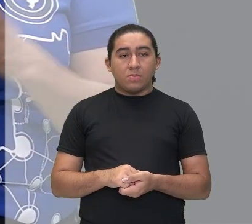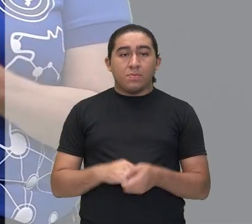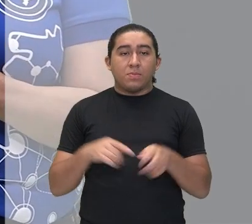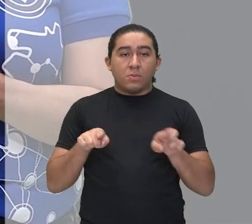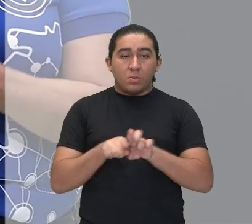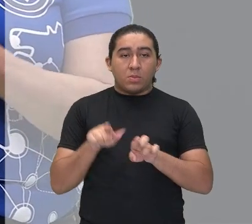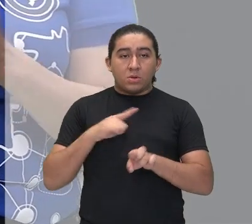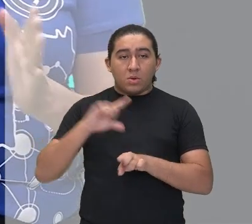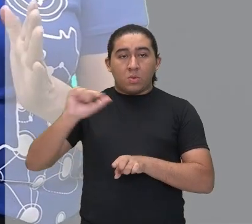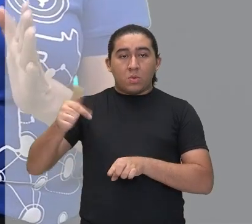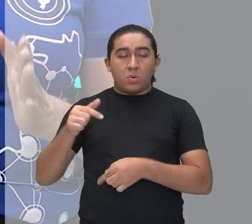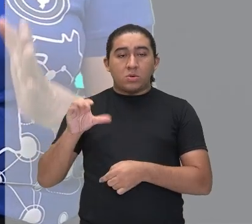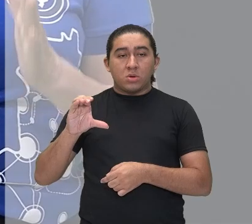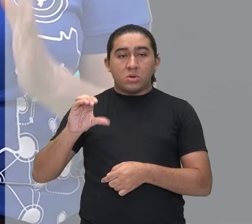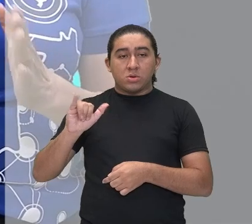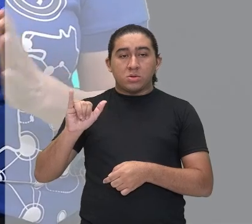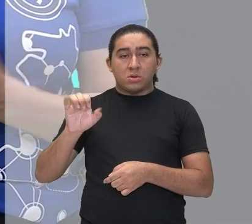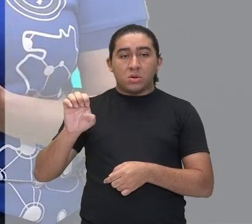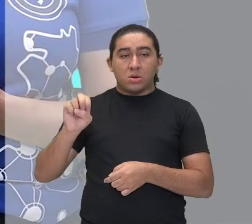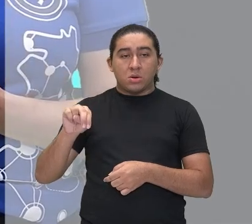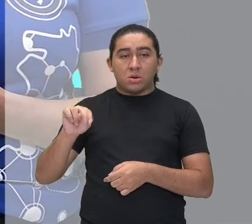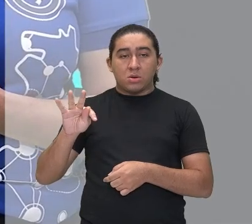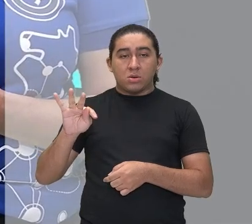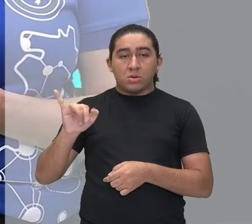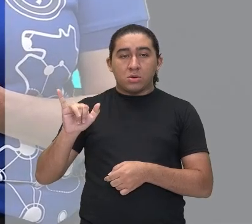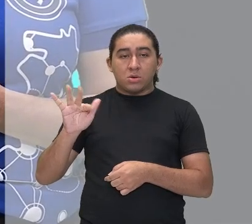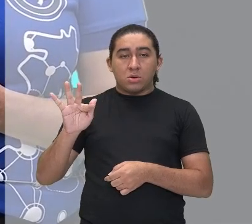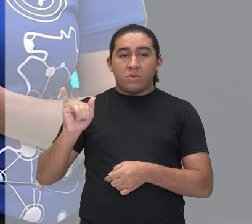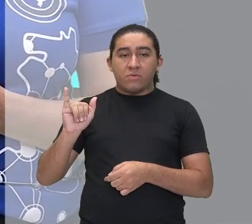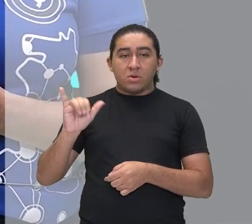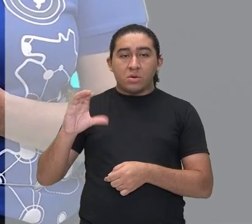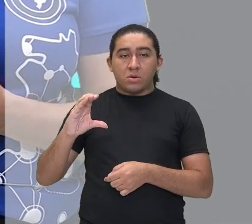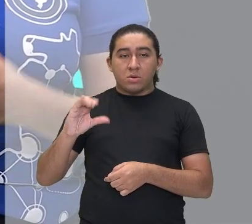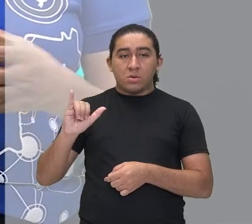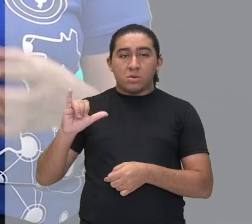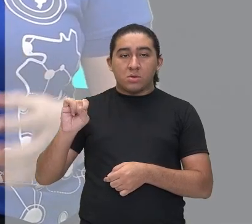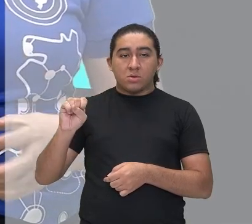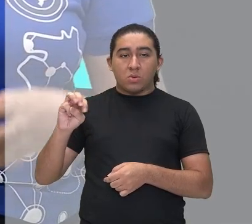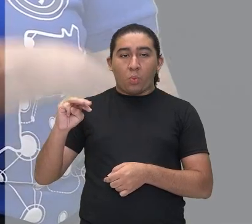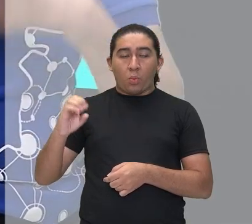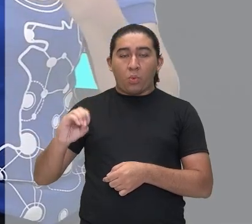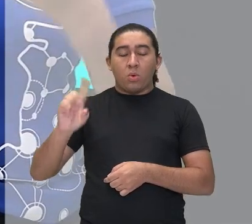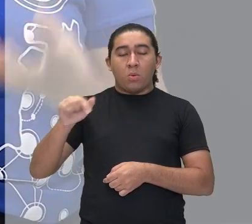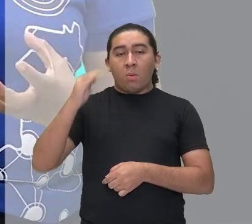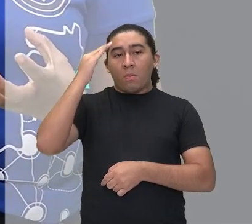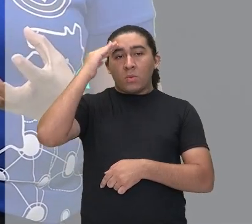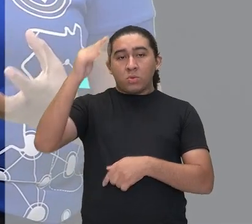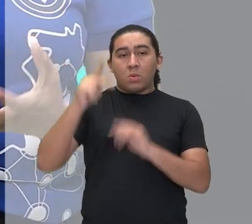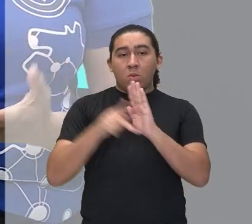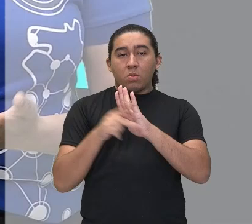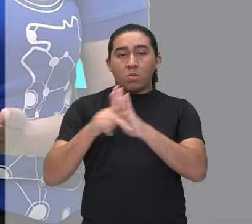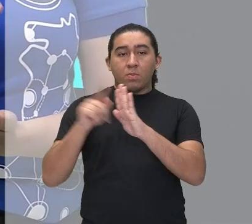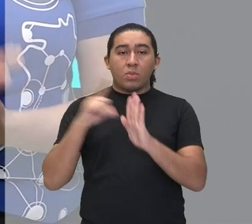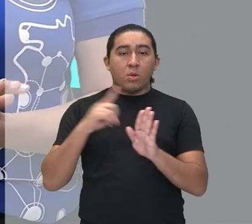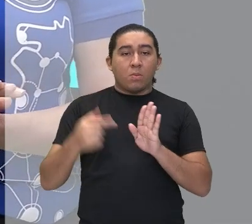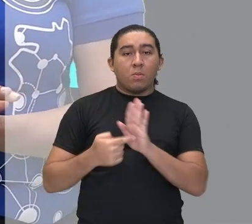né, a chave para o realismo naturalismo, que está em